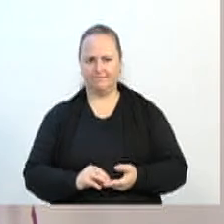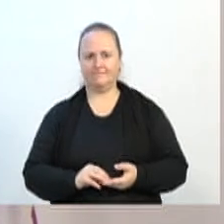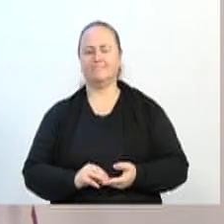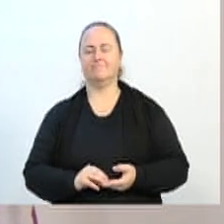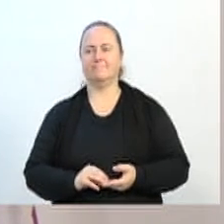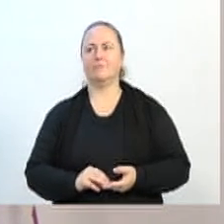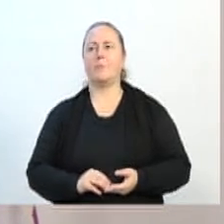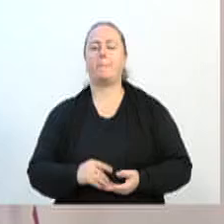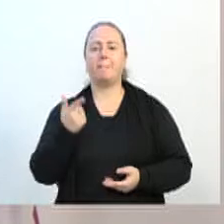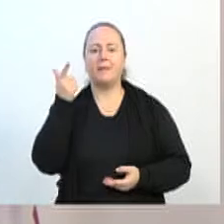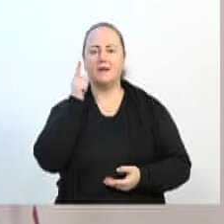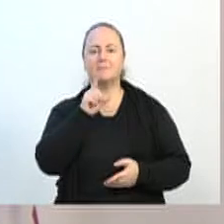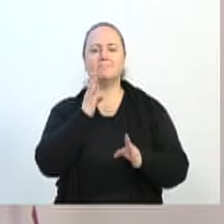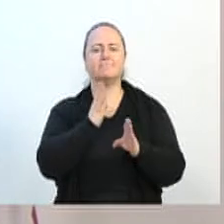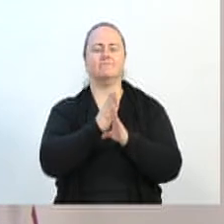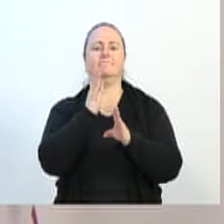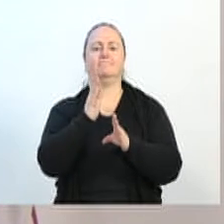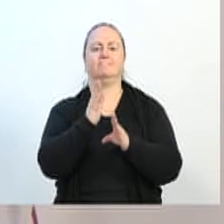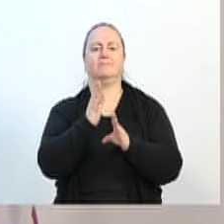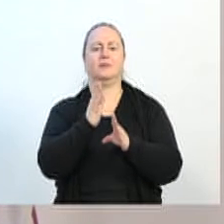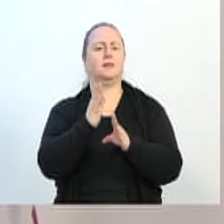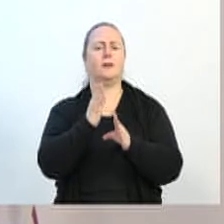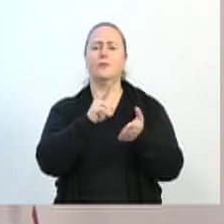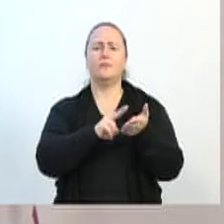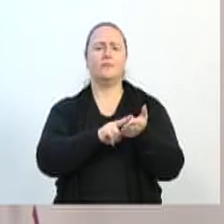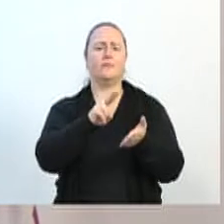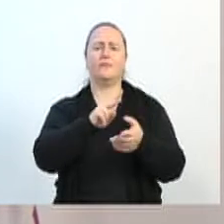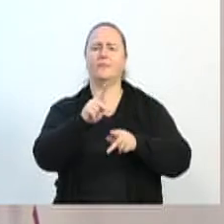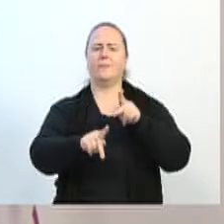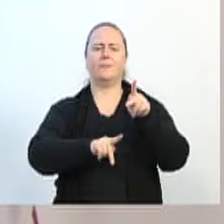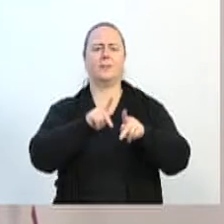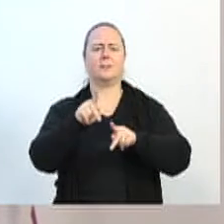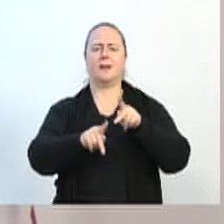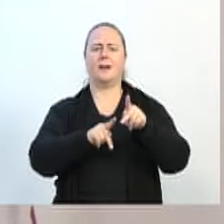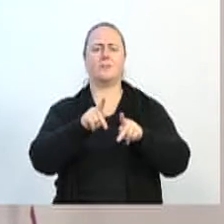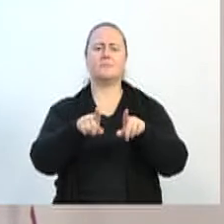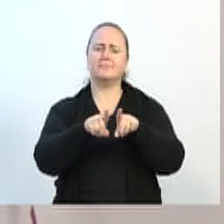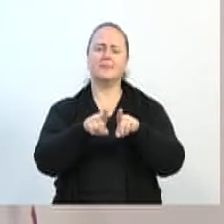precisa. Quem ganha é a nossa população e, principalmente, nossos animais. Obrigada.